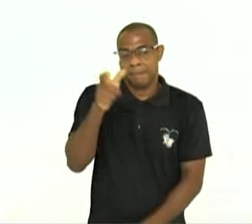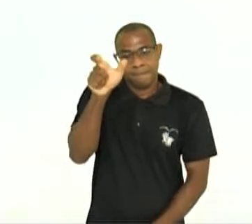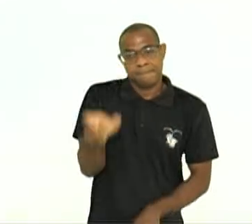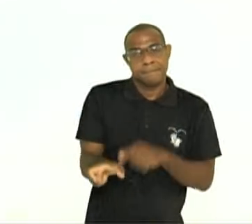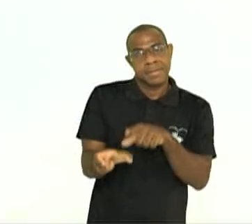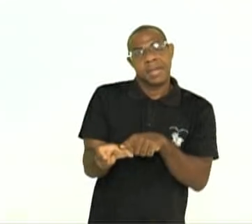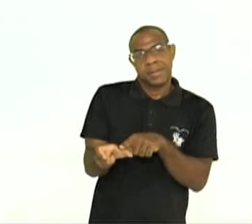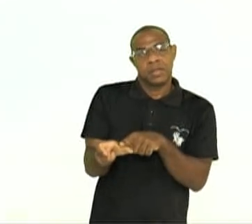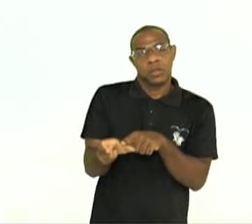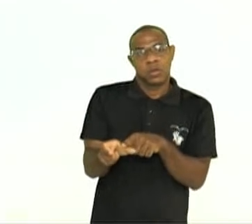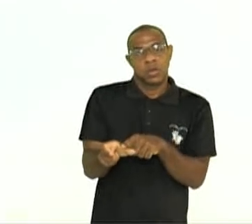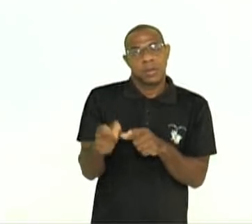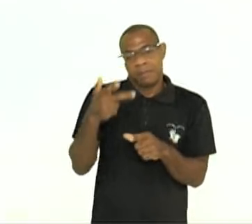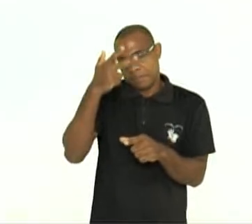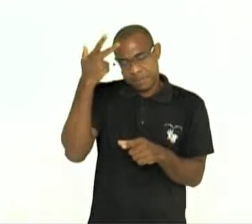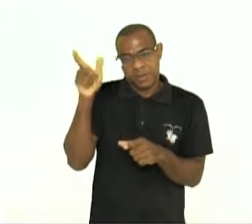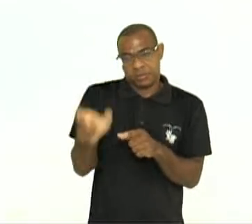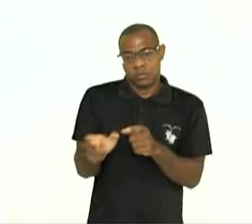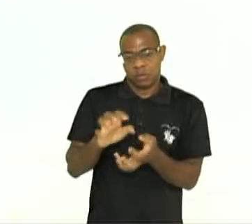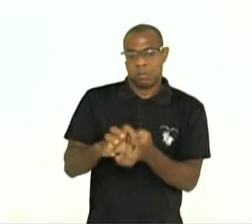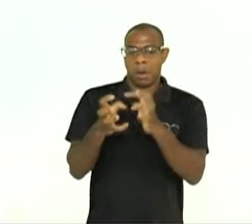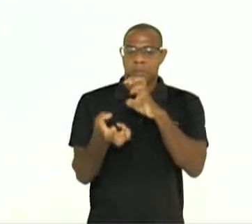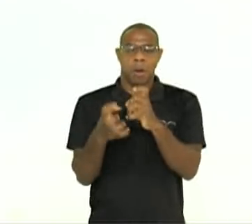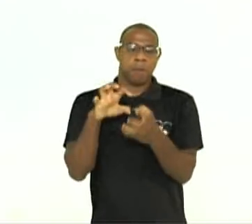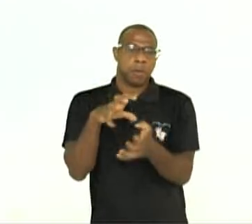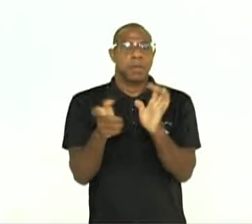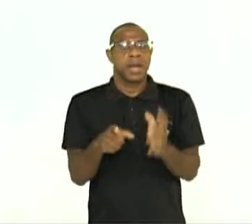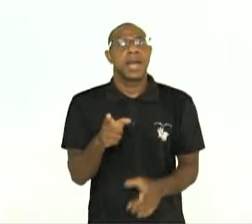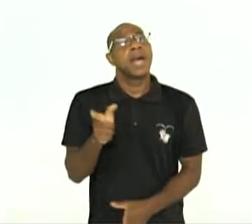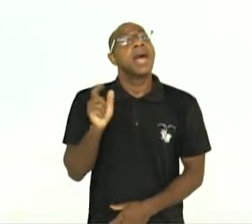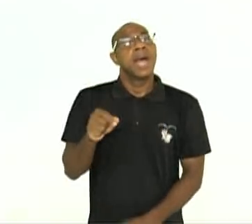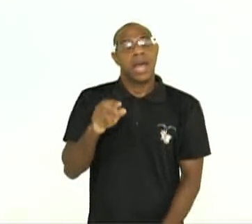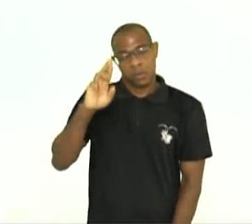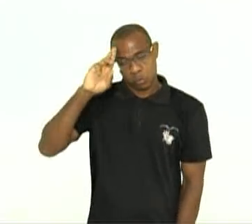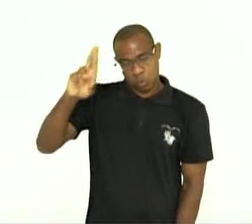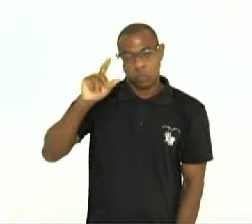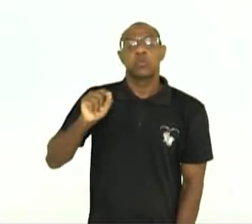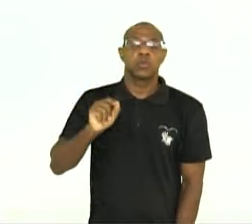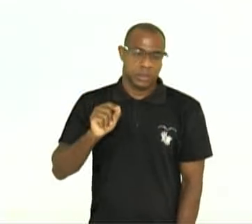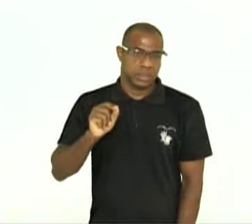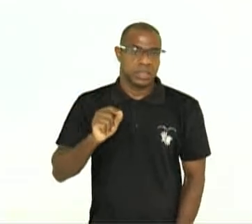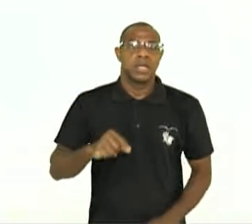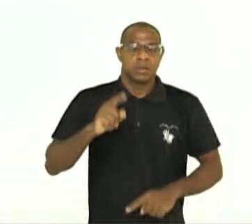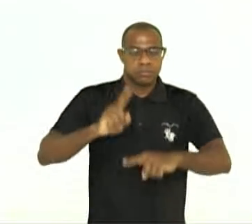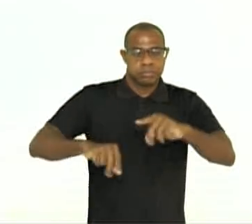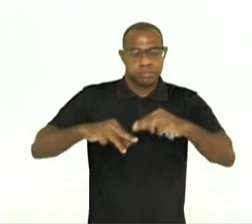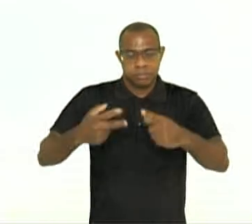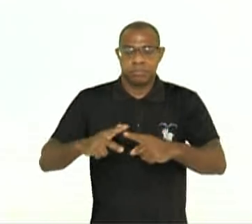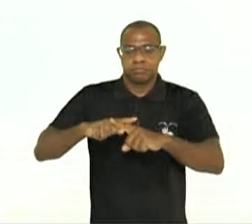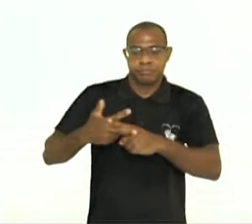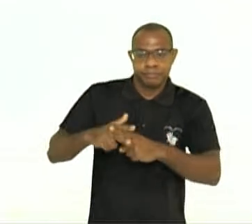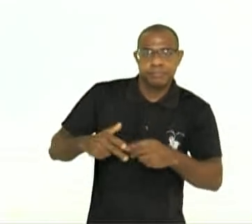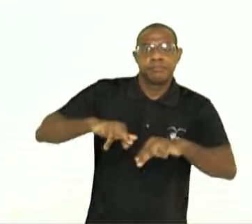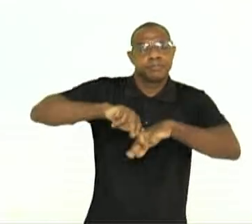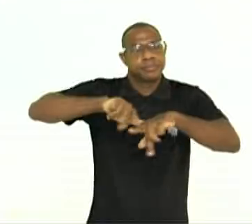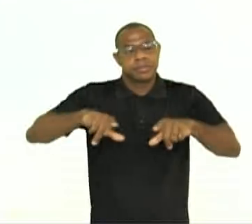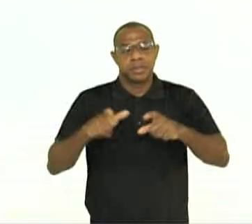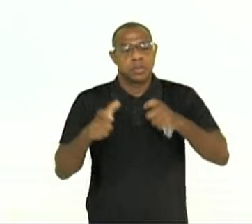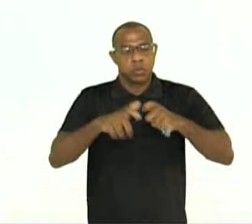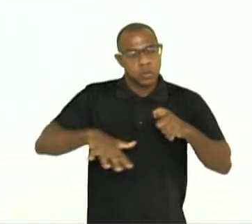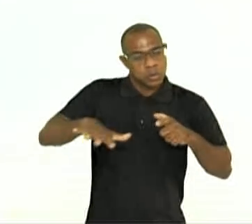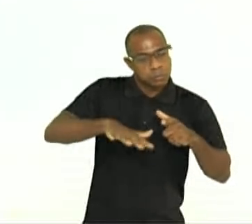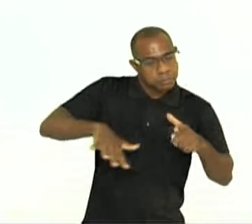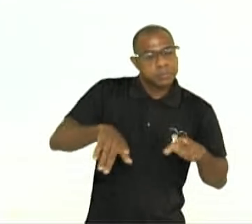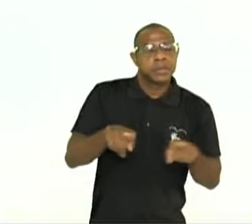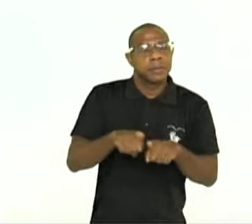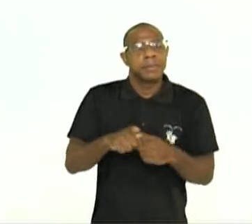o artesão. Esse artesão, ele era o dono das ferramentas, da matéria-prima, do espaço,